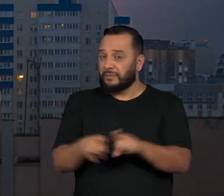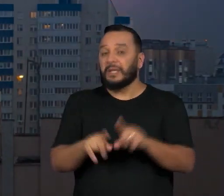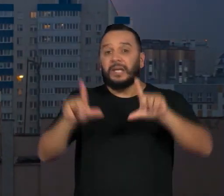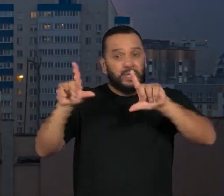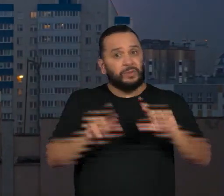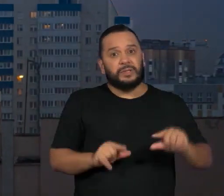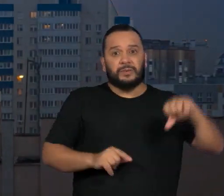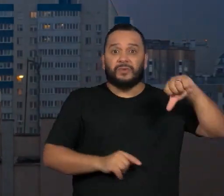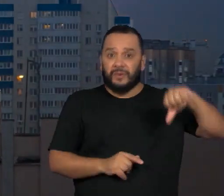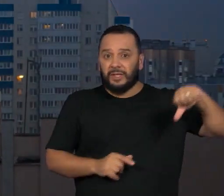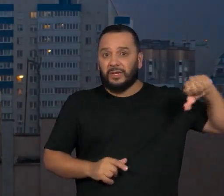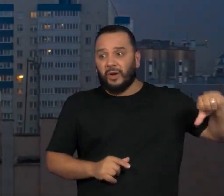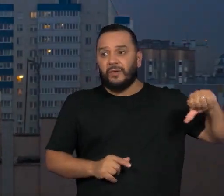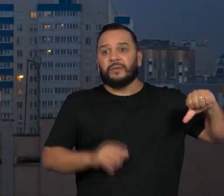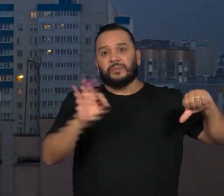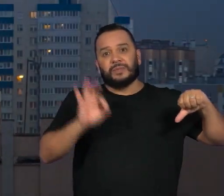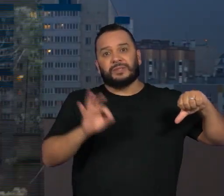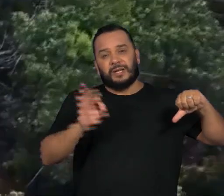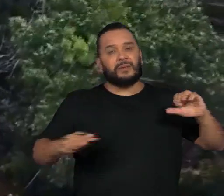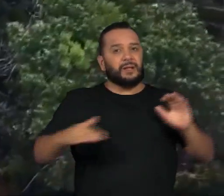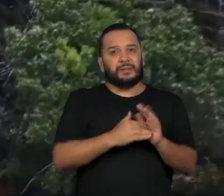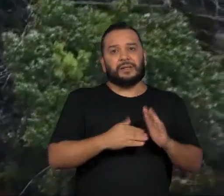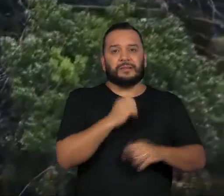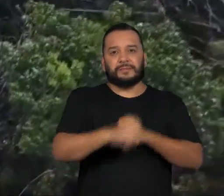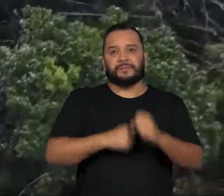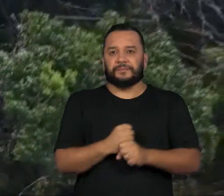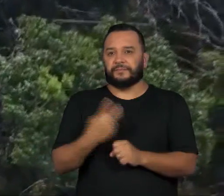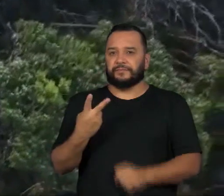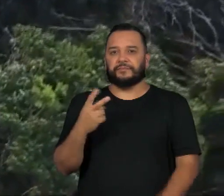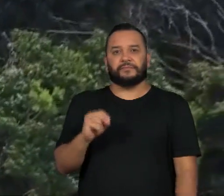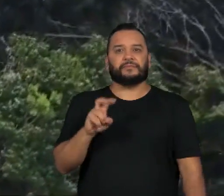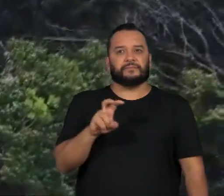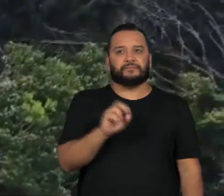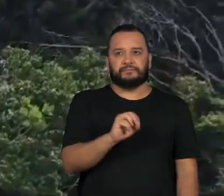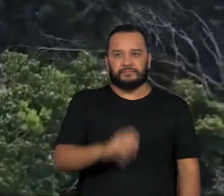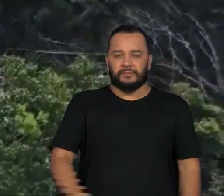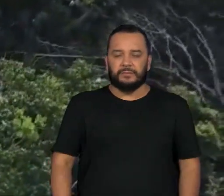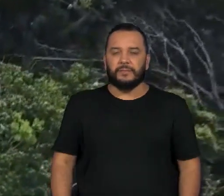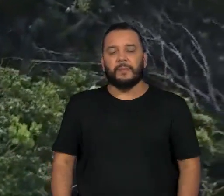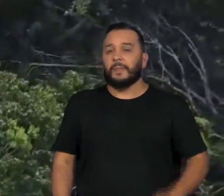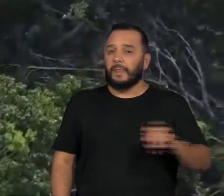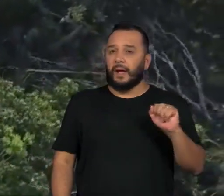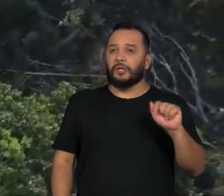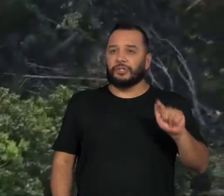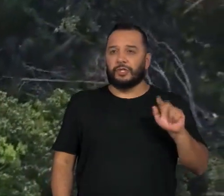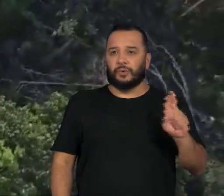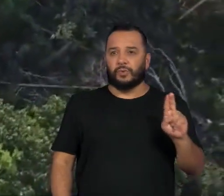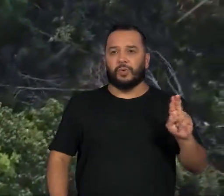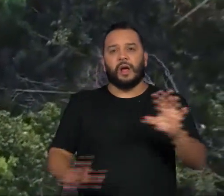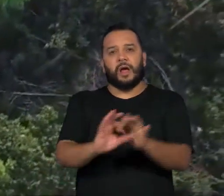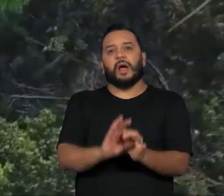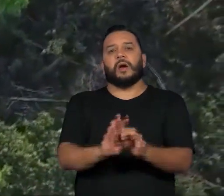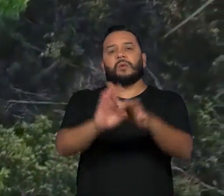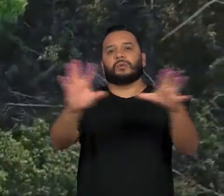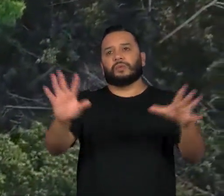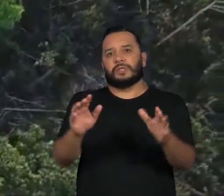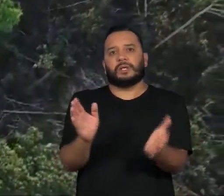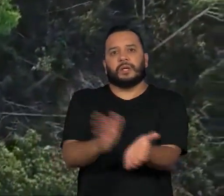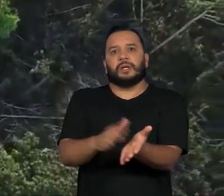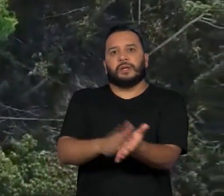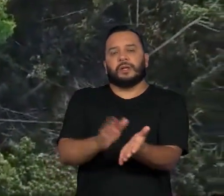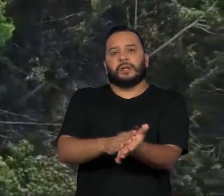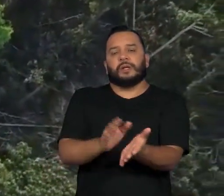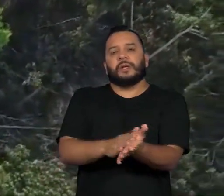99% até 2050. A Advocacia Geral da União autoriza a cobrança de pelo menos